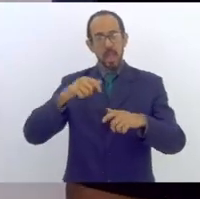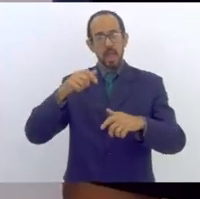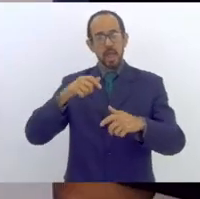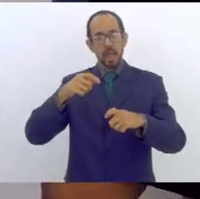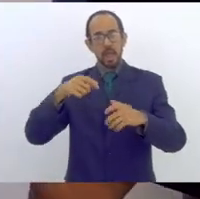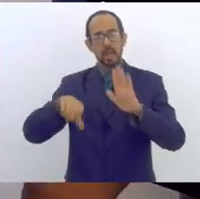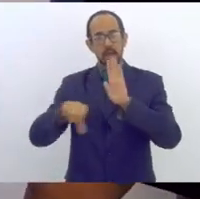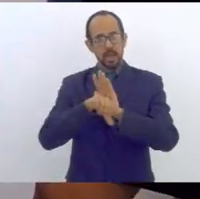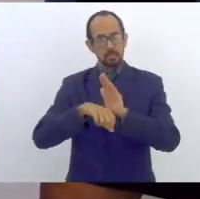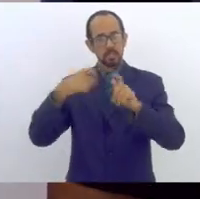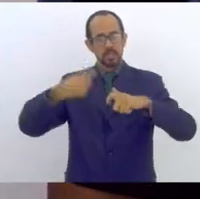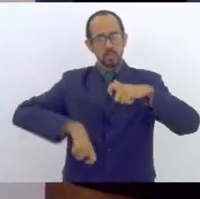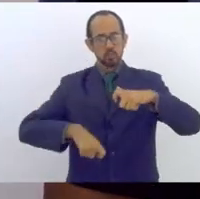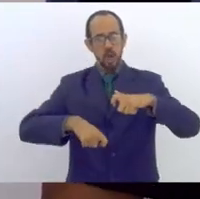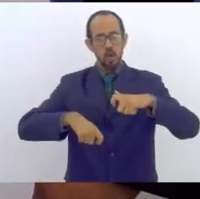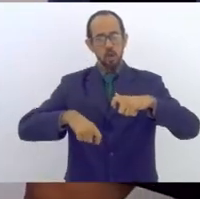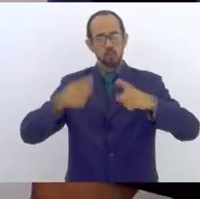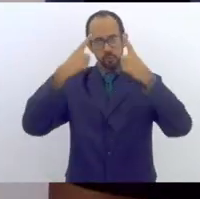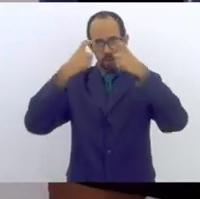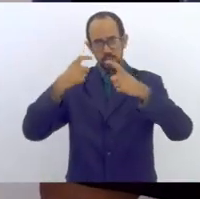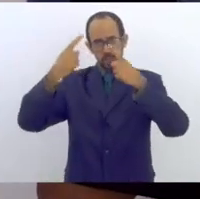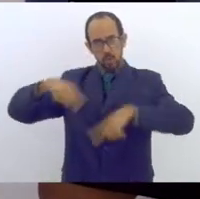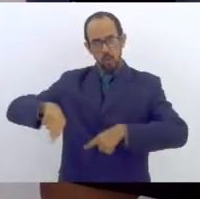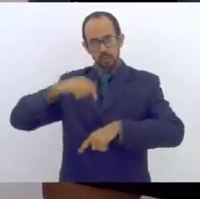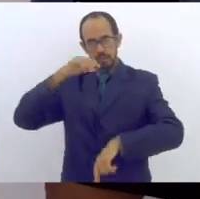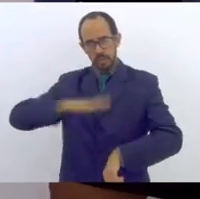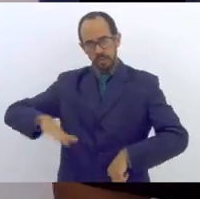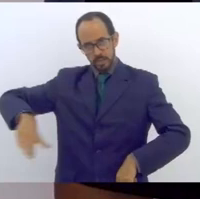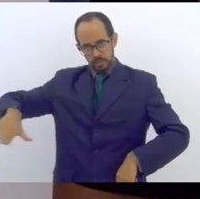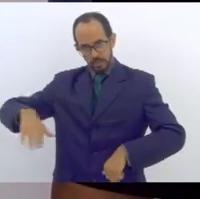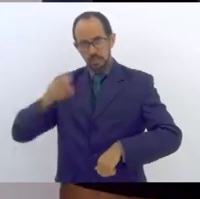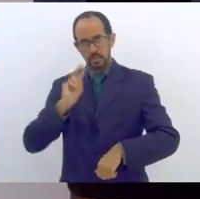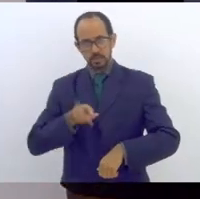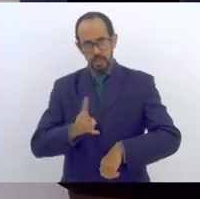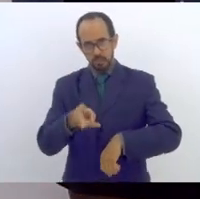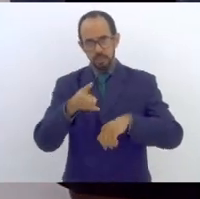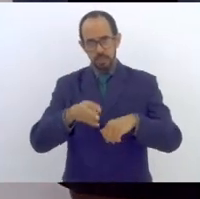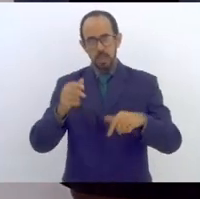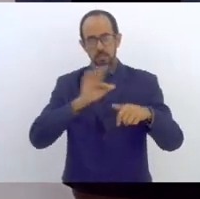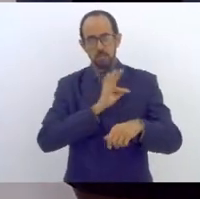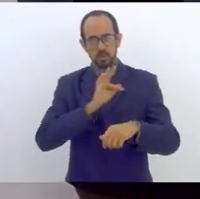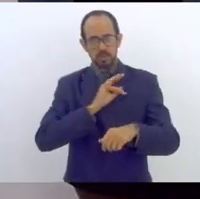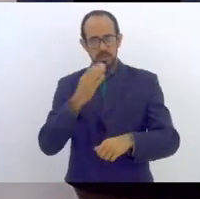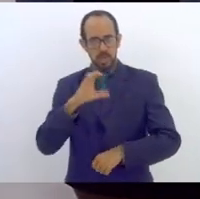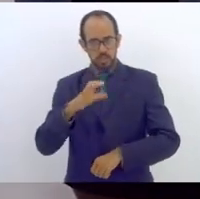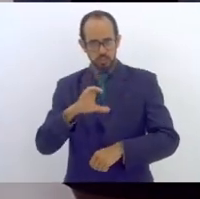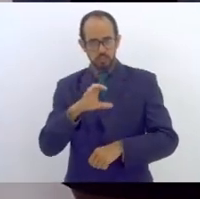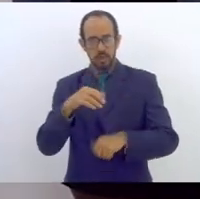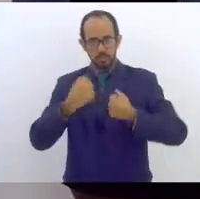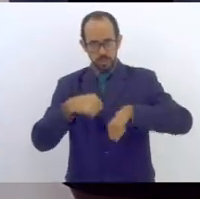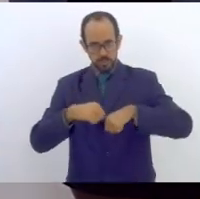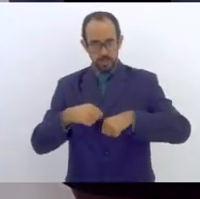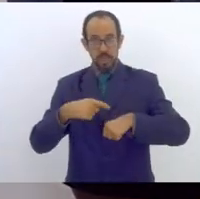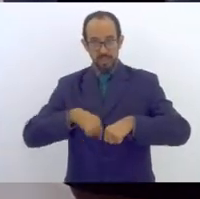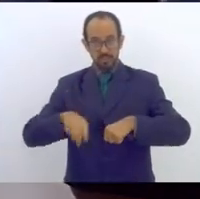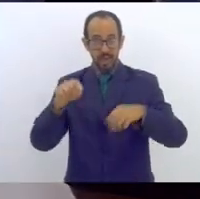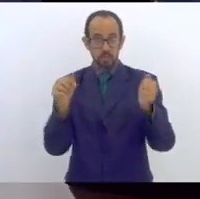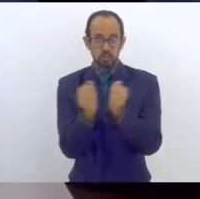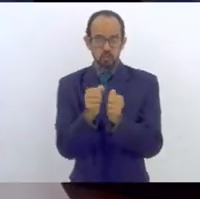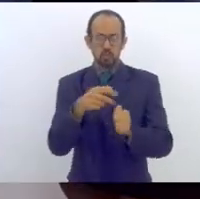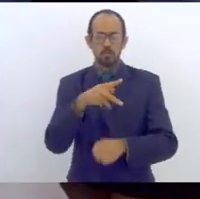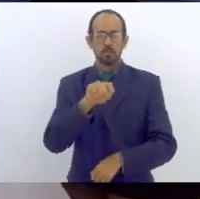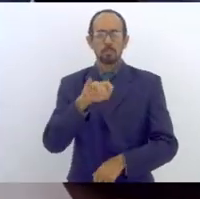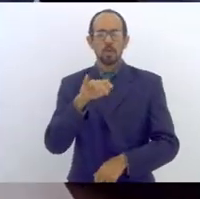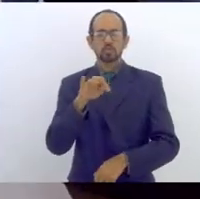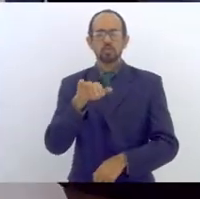tá toda vez que você tem um desastre que a polícia científica é essencial é o IML que atua junto com a papiloscopia através do serviço de